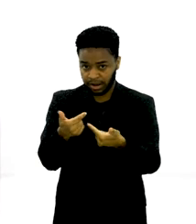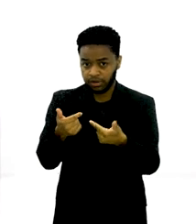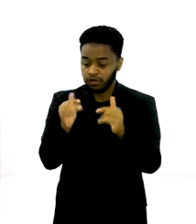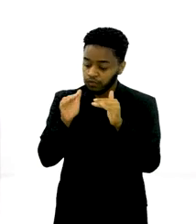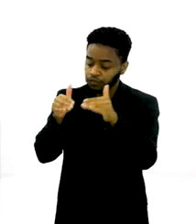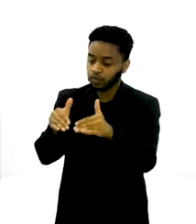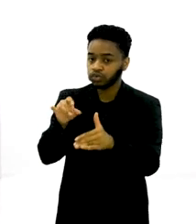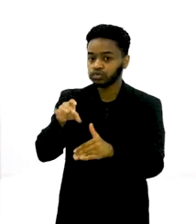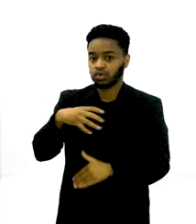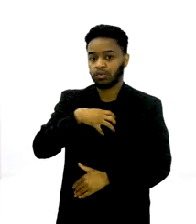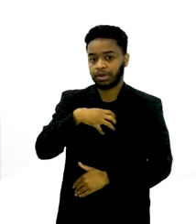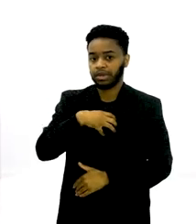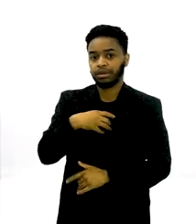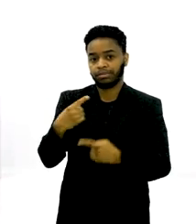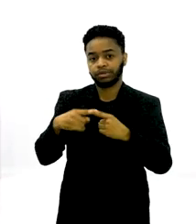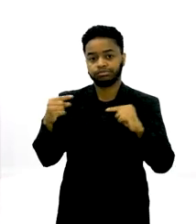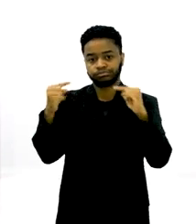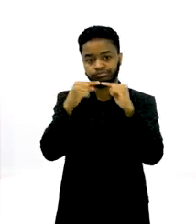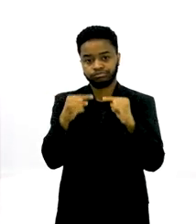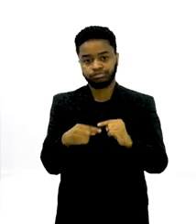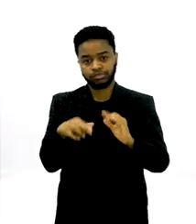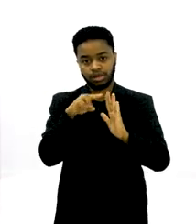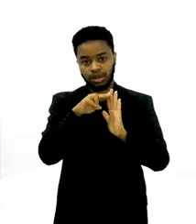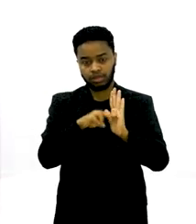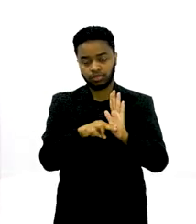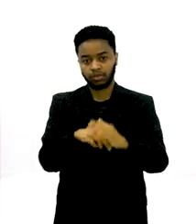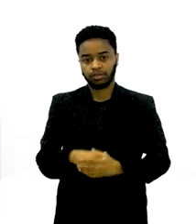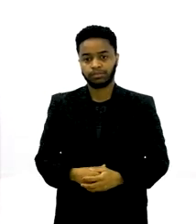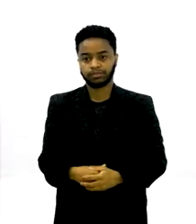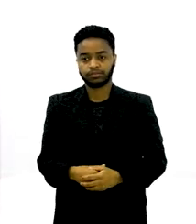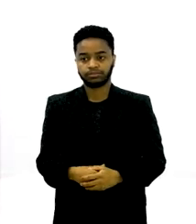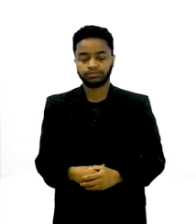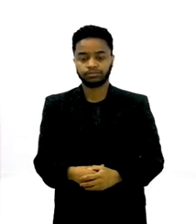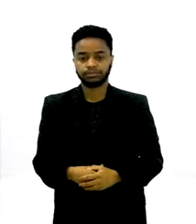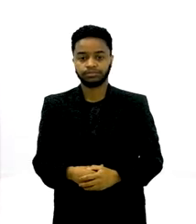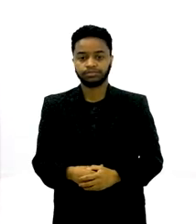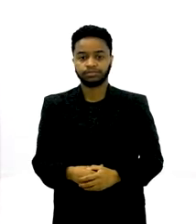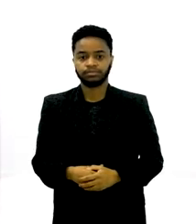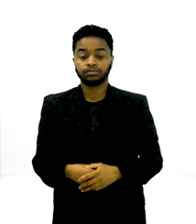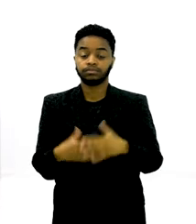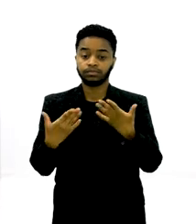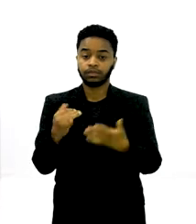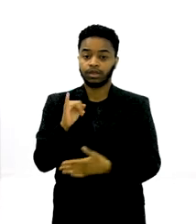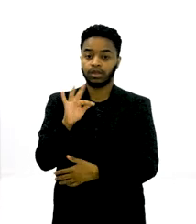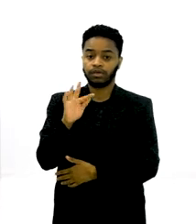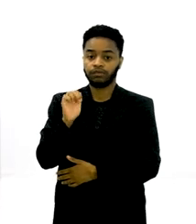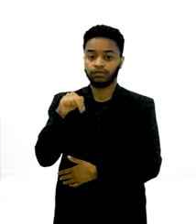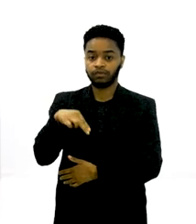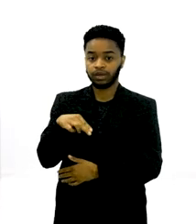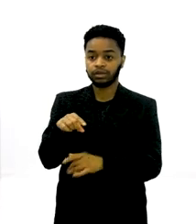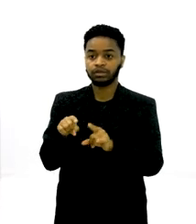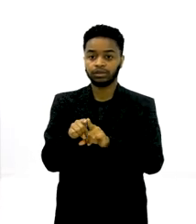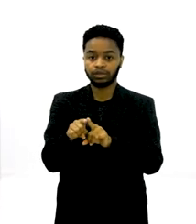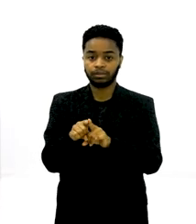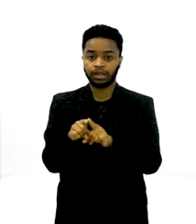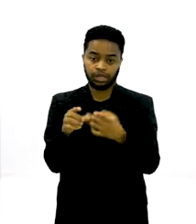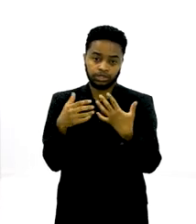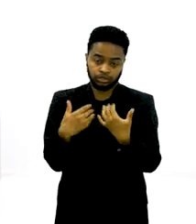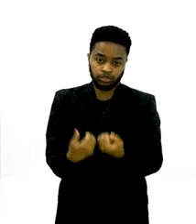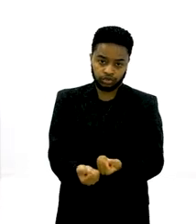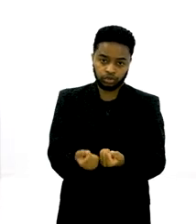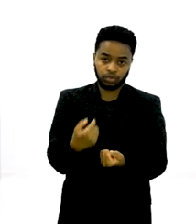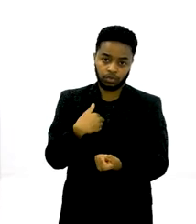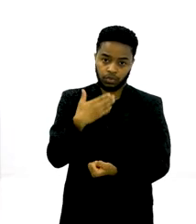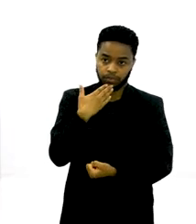atendia a a essas normas bom eh e aí o o ifan acata minha